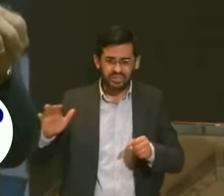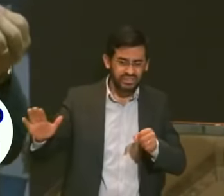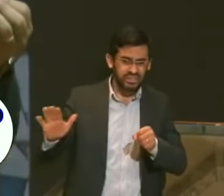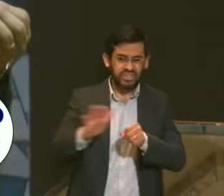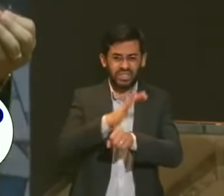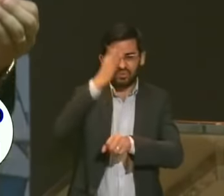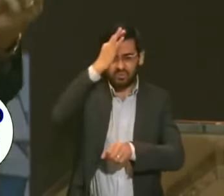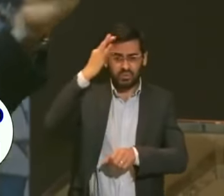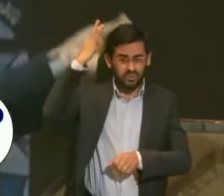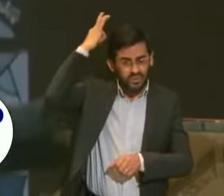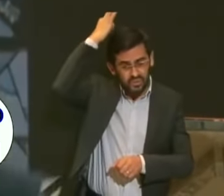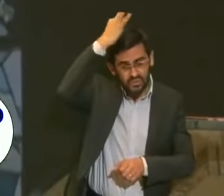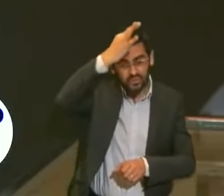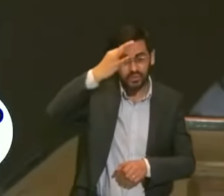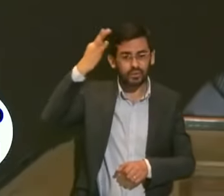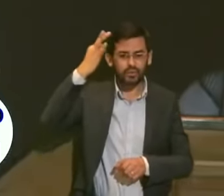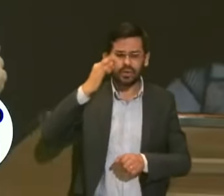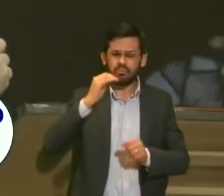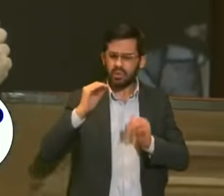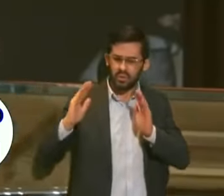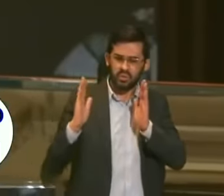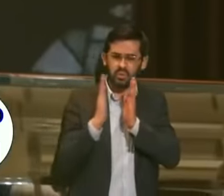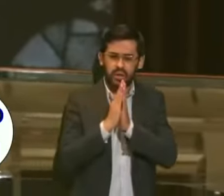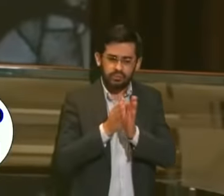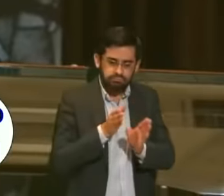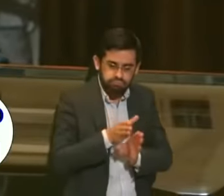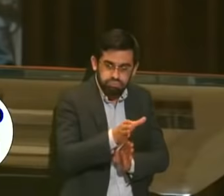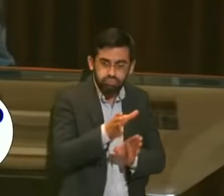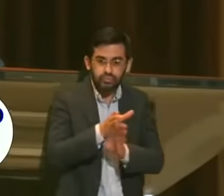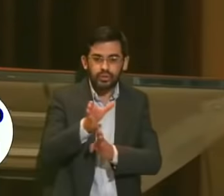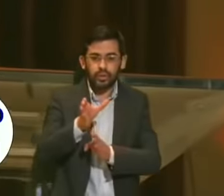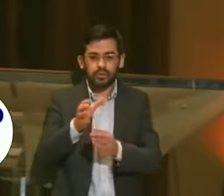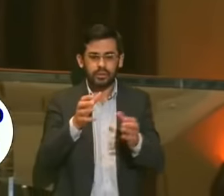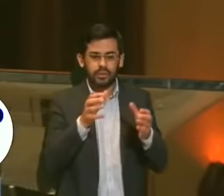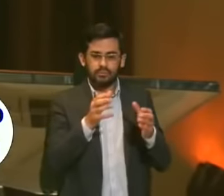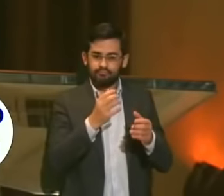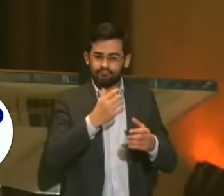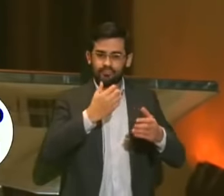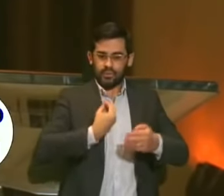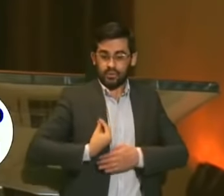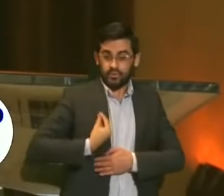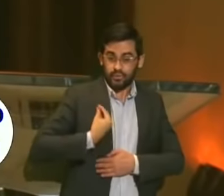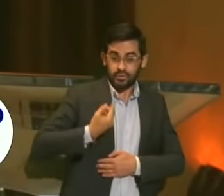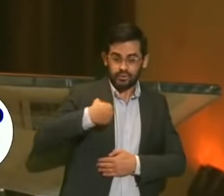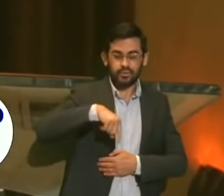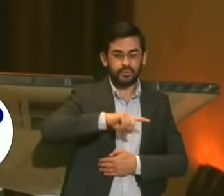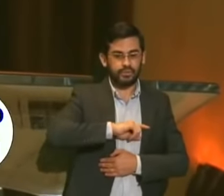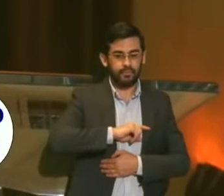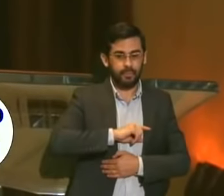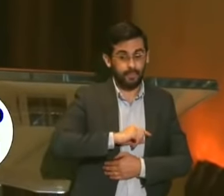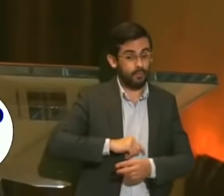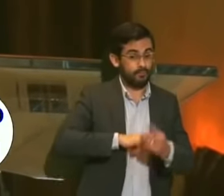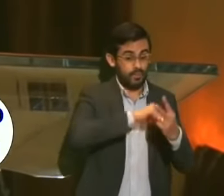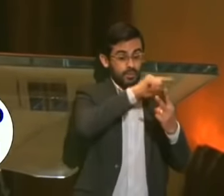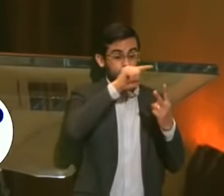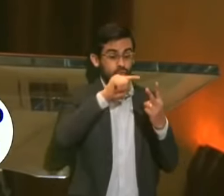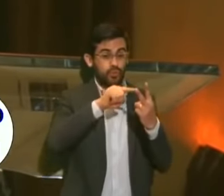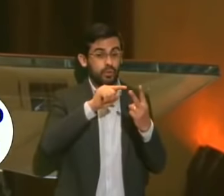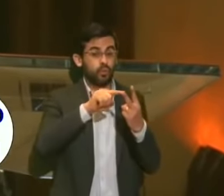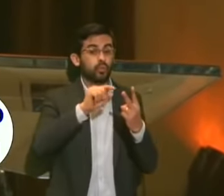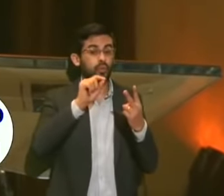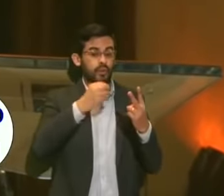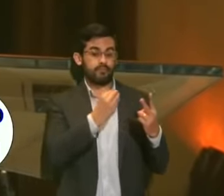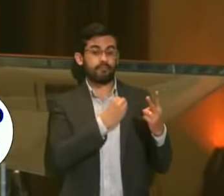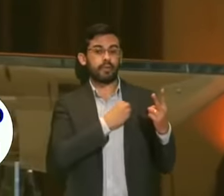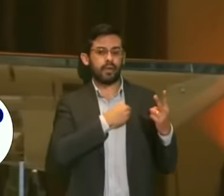para ministrarem em áreas diferentes da nossa vida. Segundo tipo de pecado que precisa